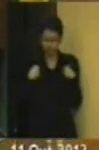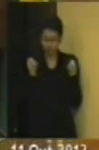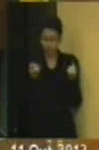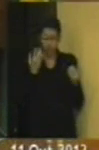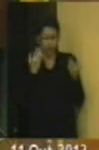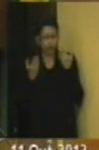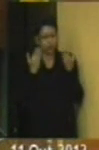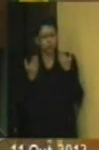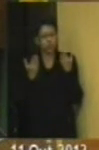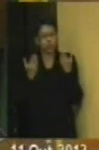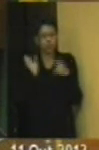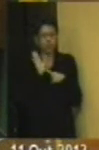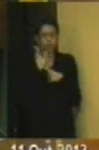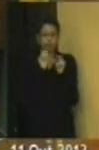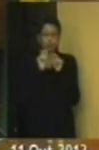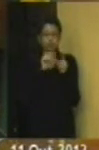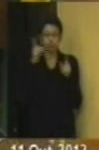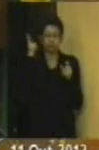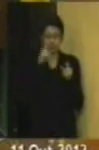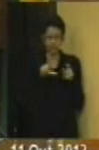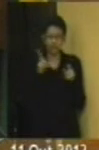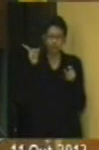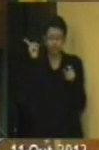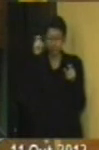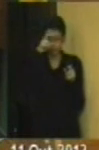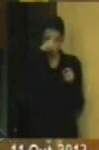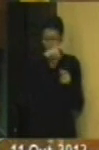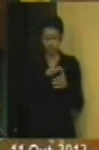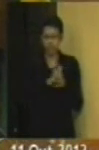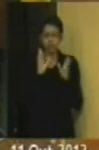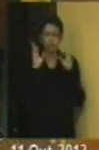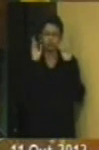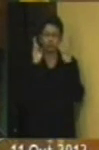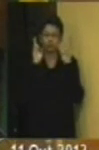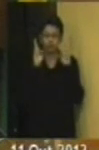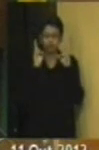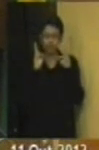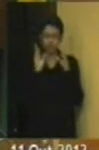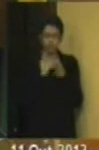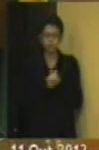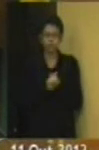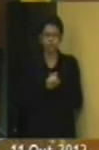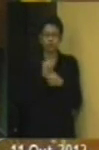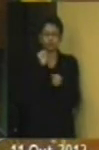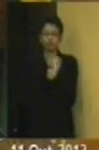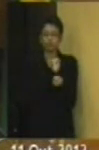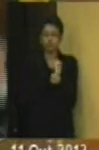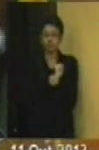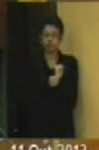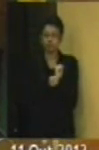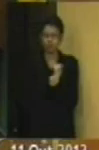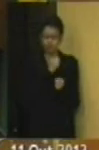comparar e querer demonstrar o tamanho do recheio de vossa excelência vai ser muito difícil então espero que a interlocução do governo eleito